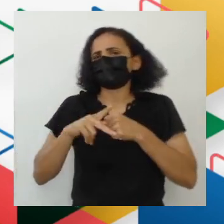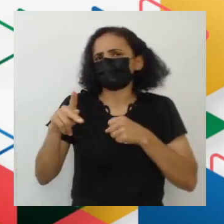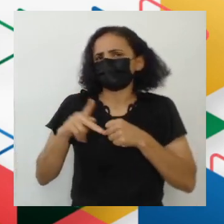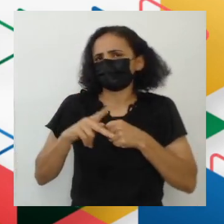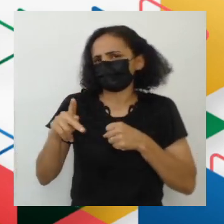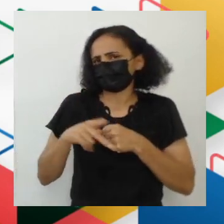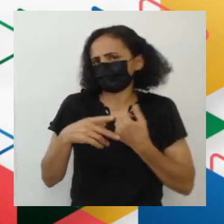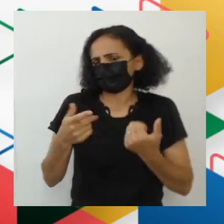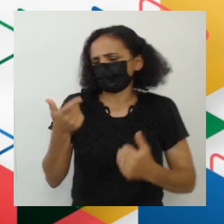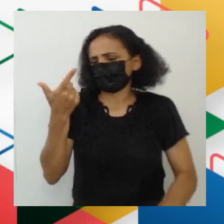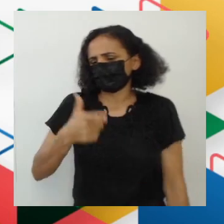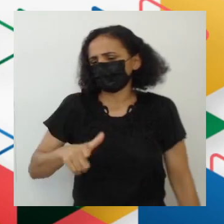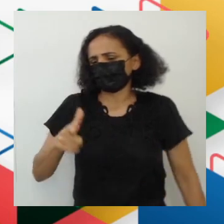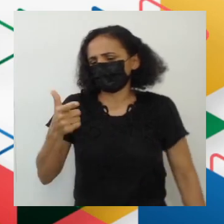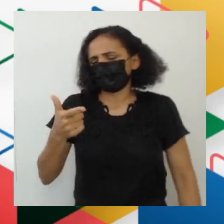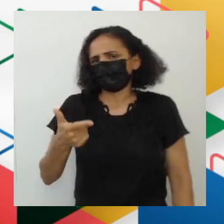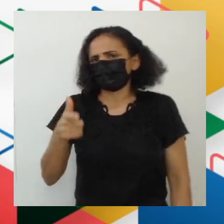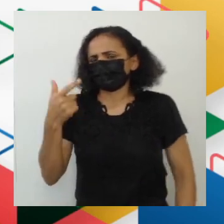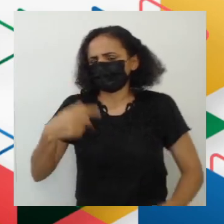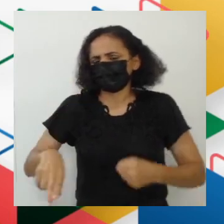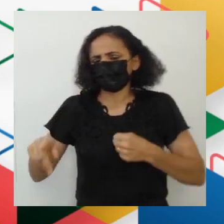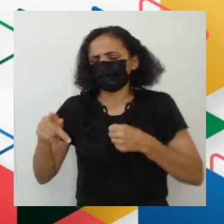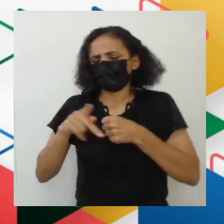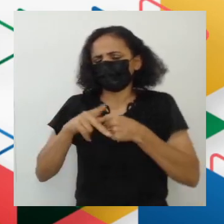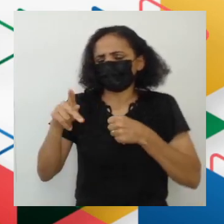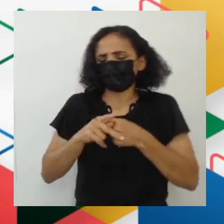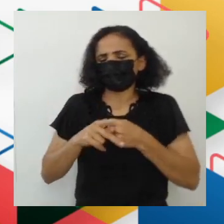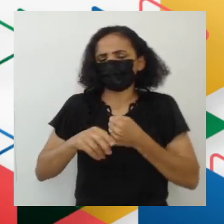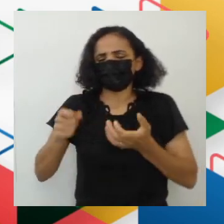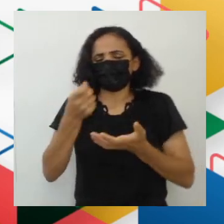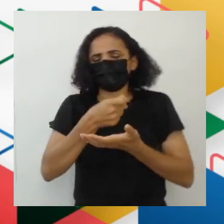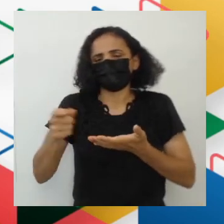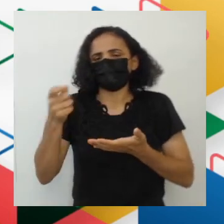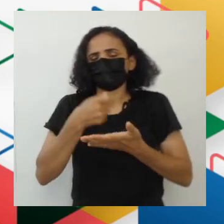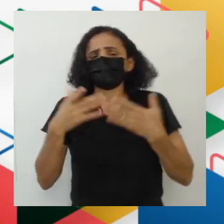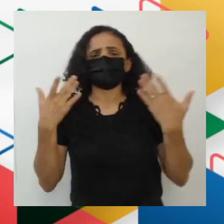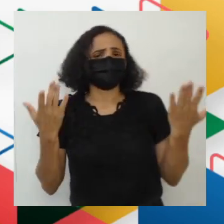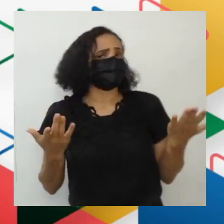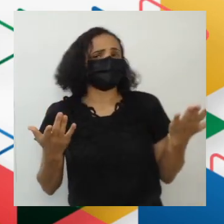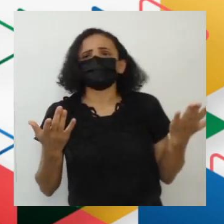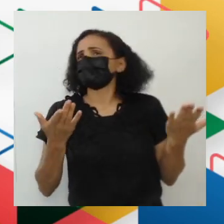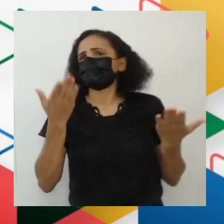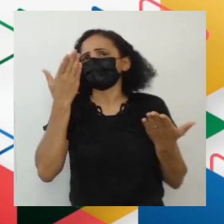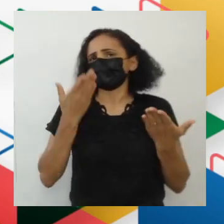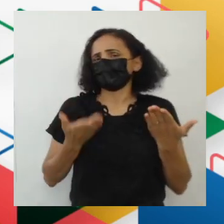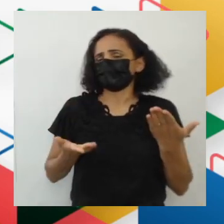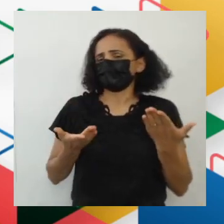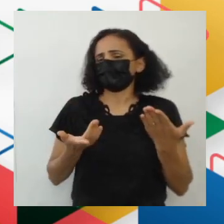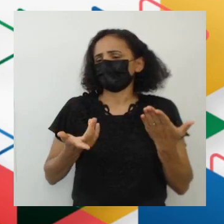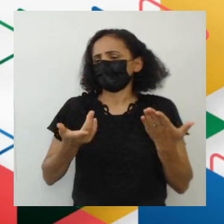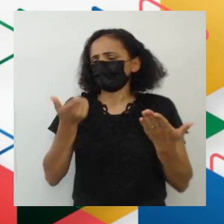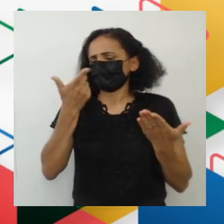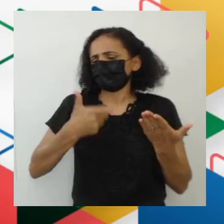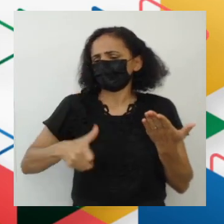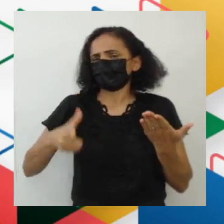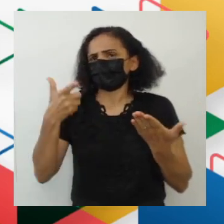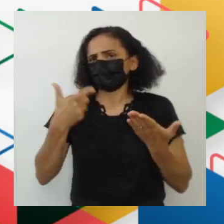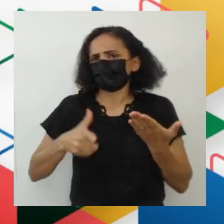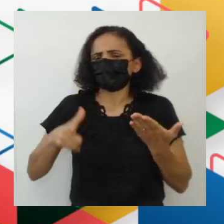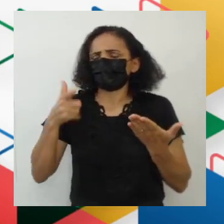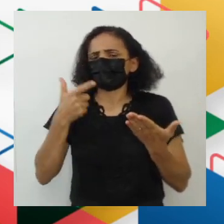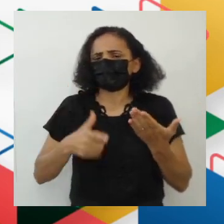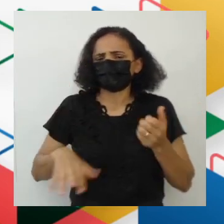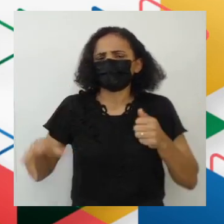quer dizer repetido, né? que está em repetição. E a gente não tem esse caso aqui de repetição